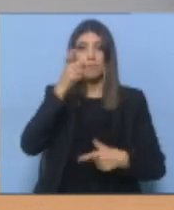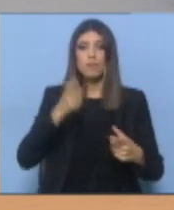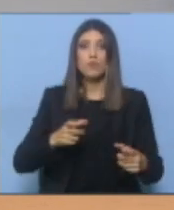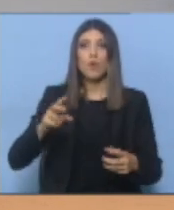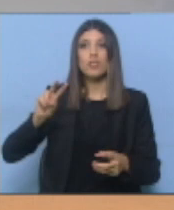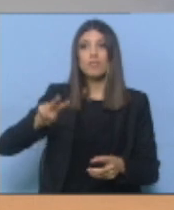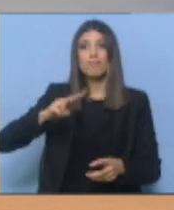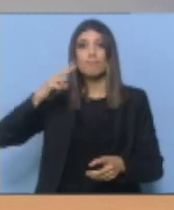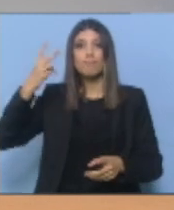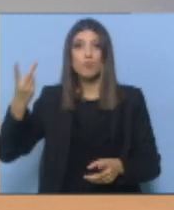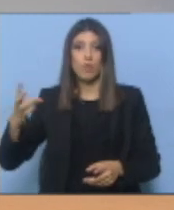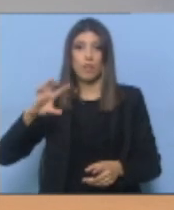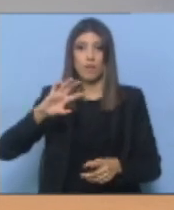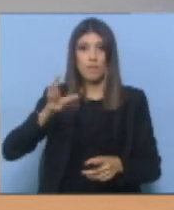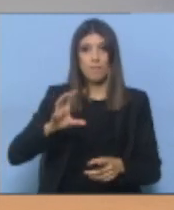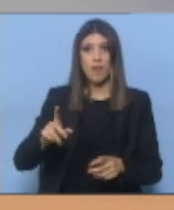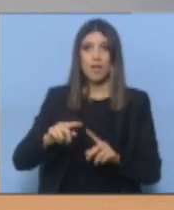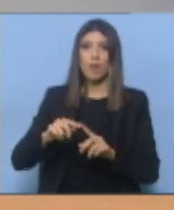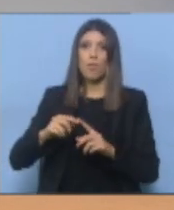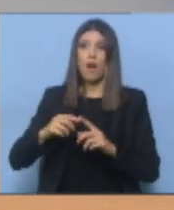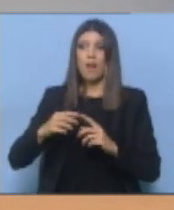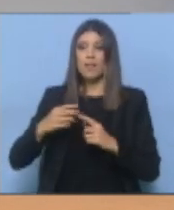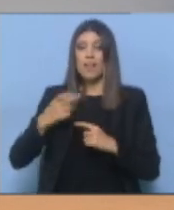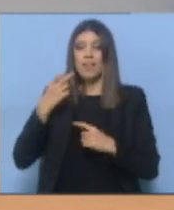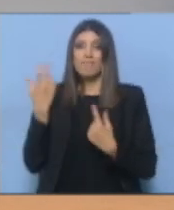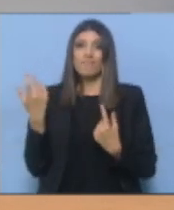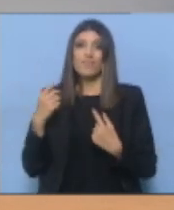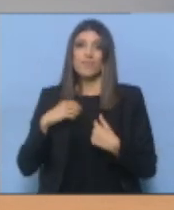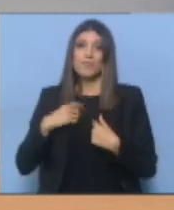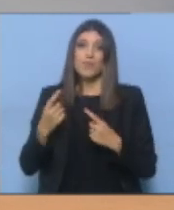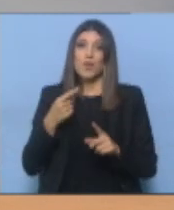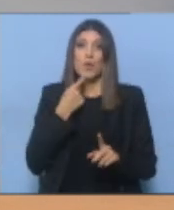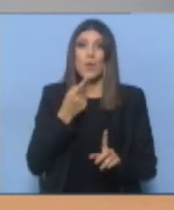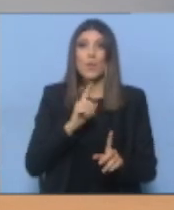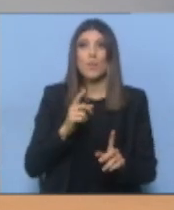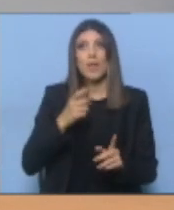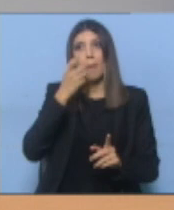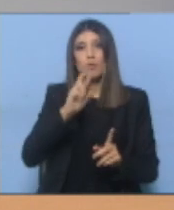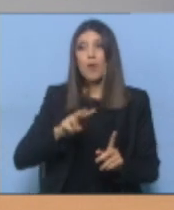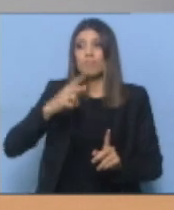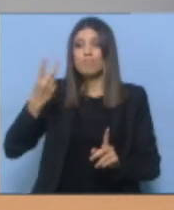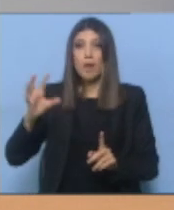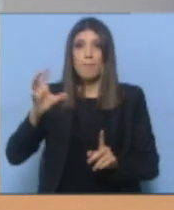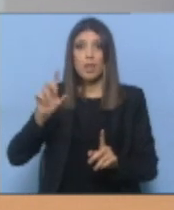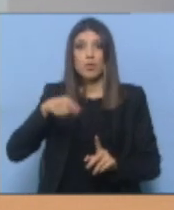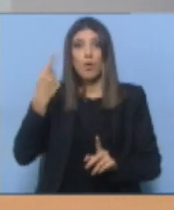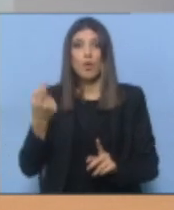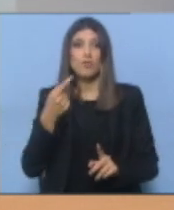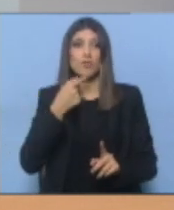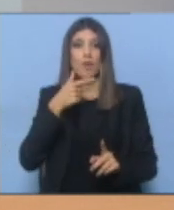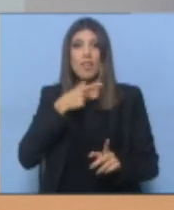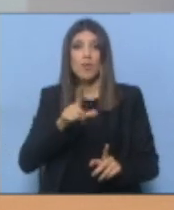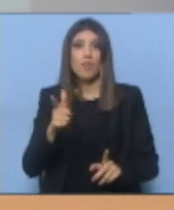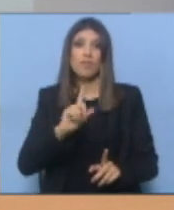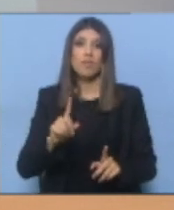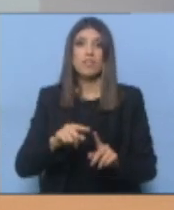de asilo, que aí ainda tem um fator de vulnerabilidade acrescido, porque não conhecem a língua, não conhecem as burocracias de cada país. Mas mesmo a população mais